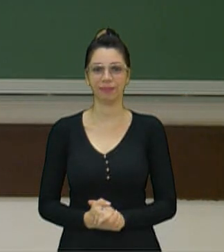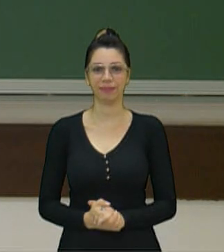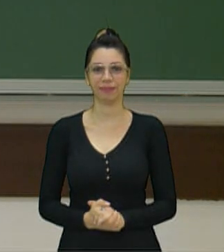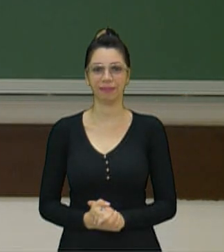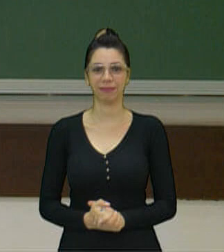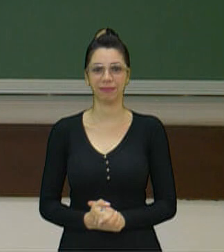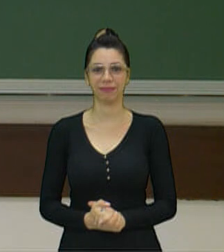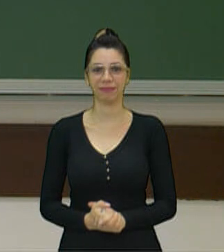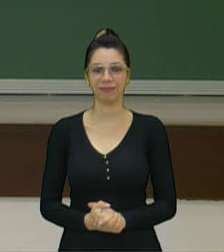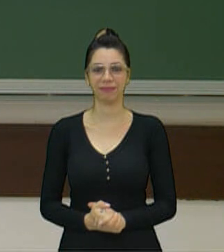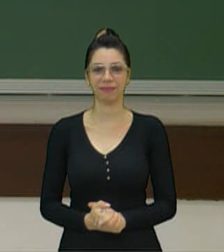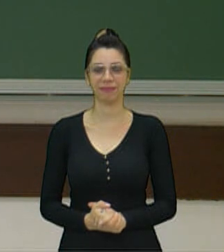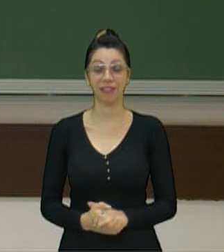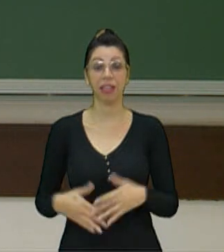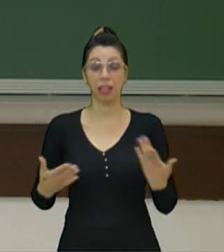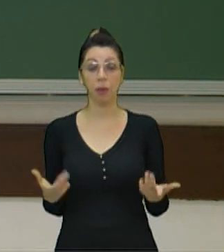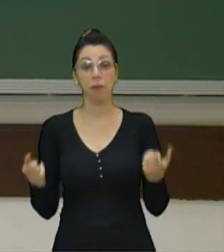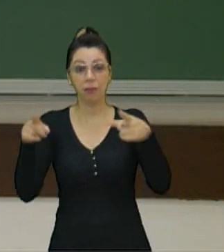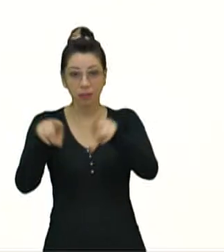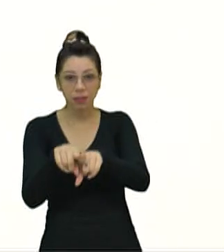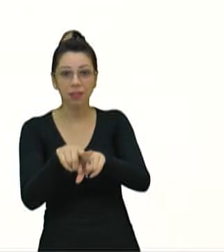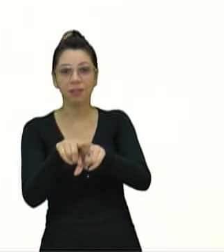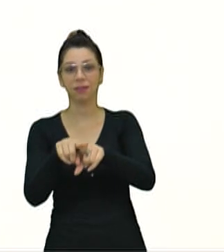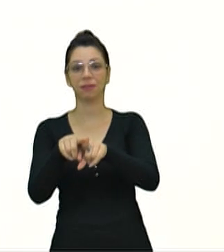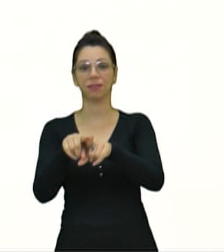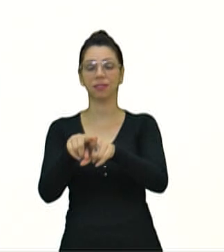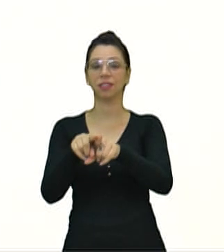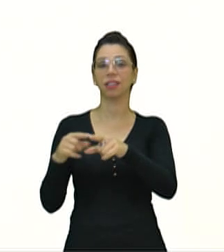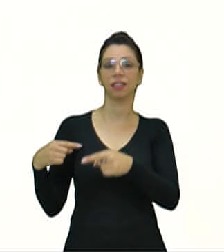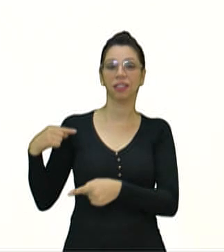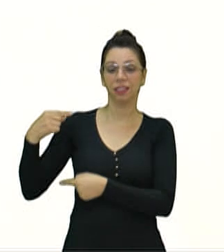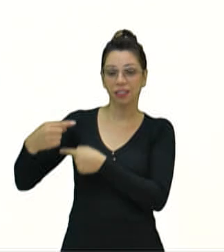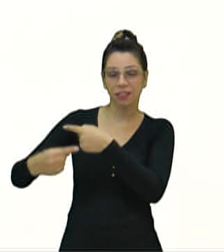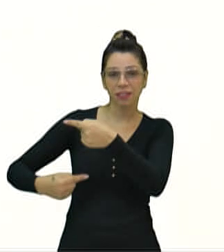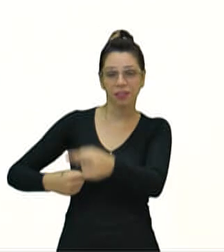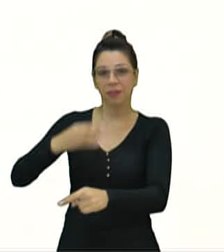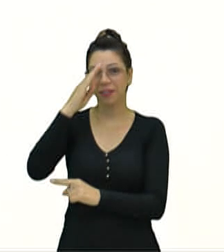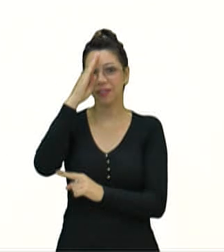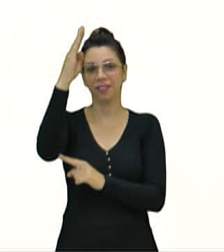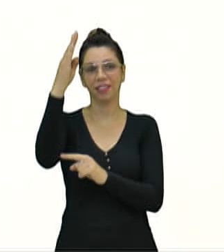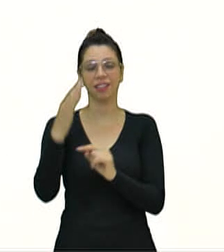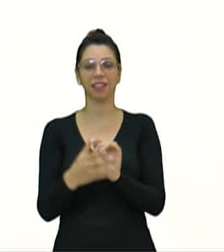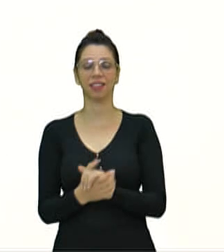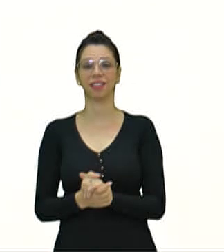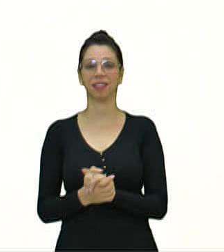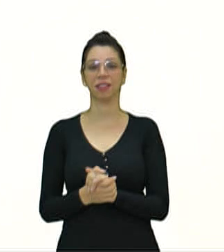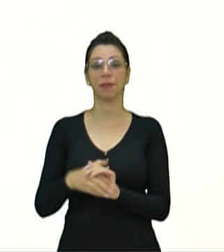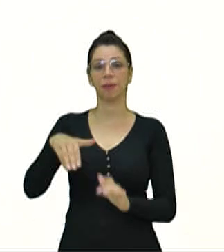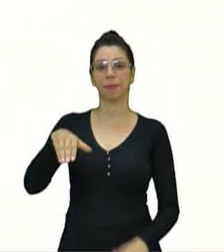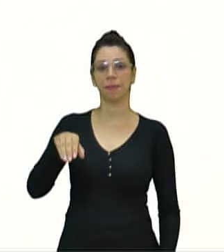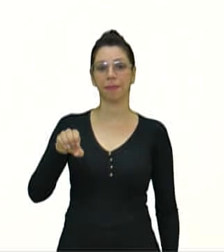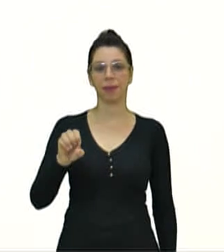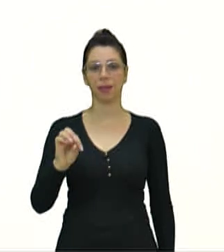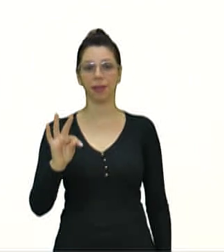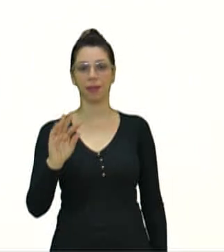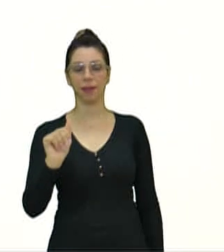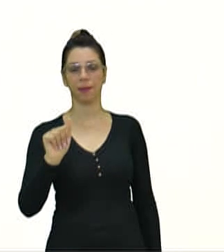Beleza, gente? Então, o que entraria aqui? Desenvolvimento direto nos casos de metamorfose.